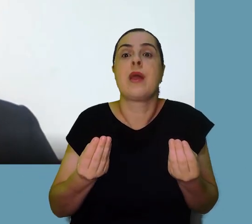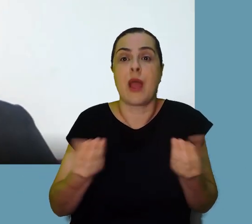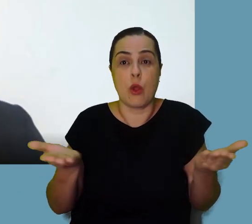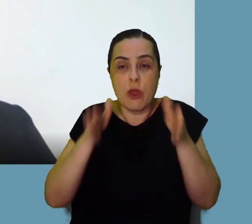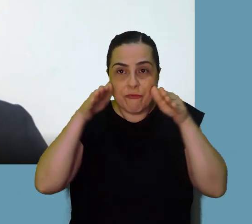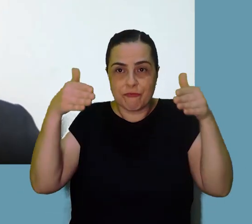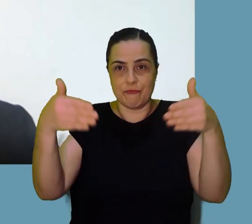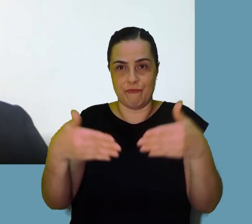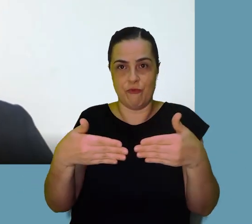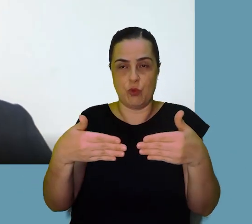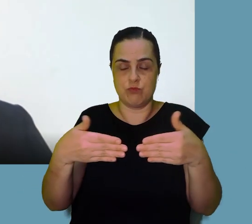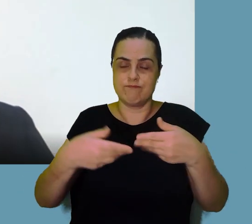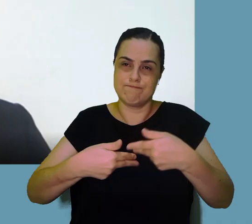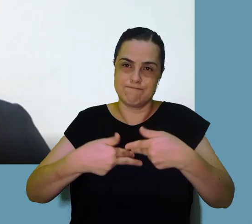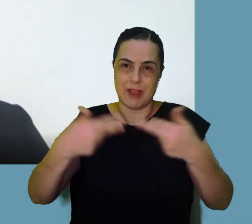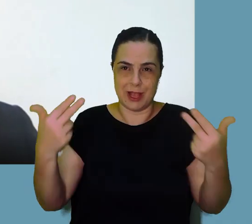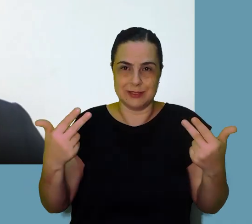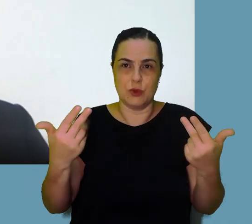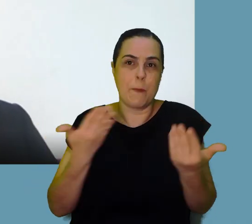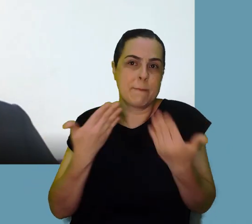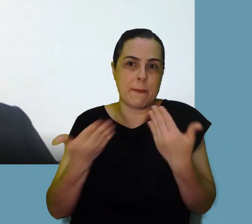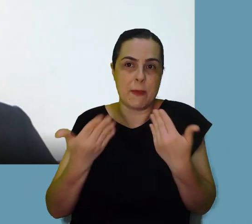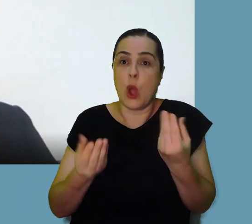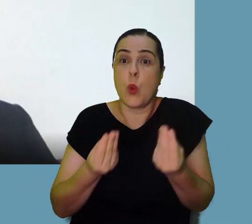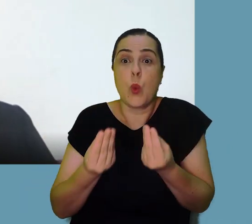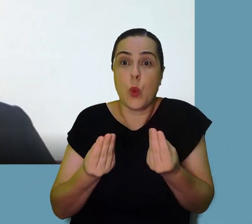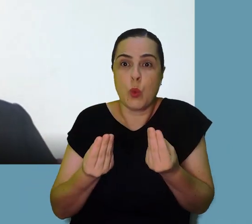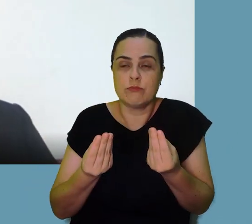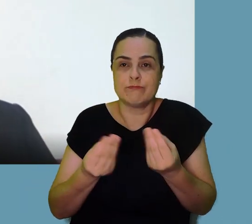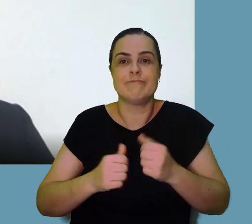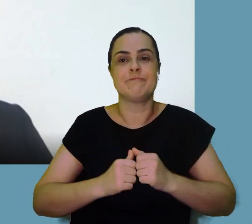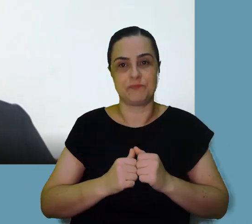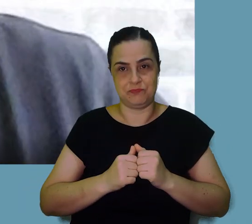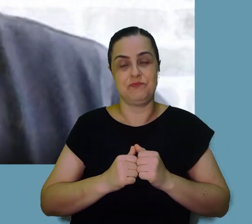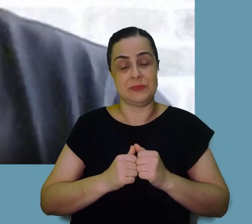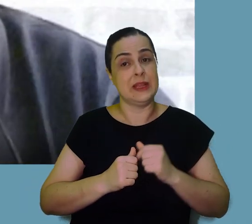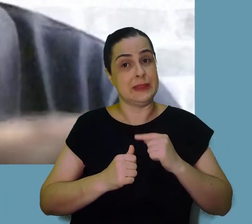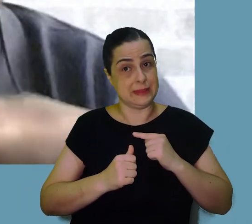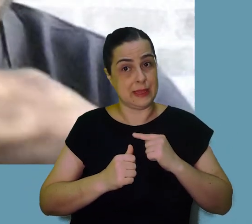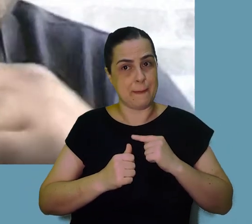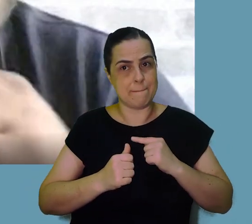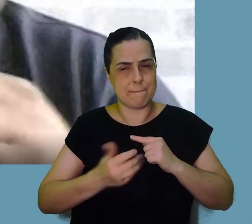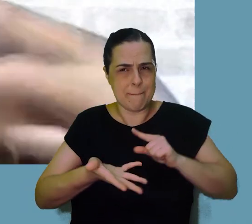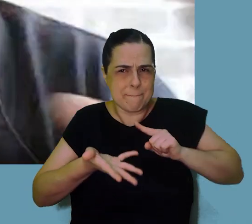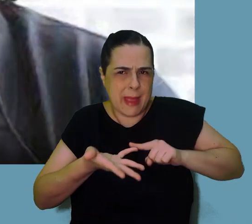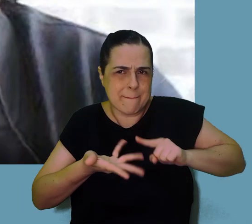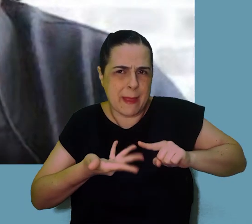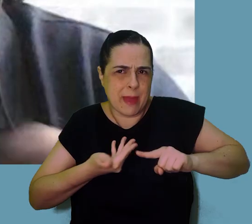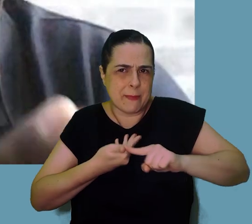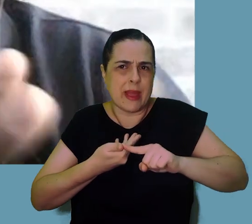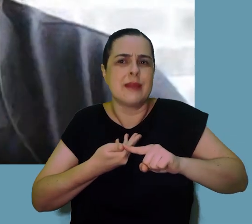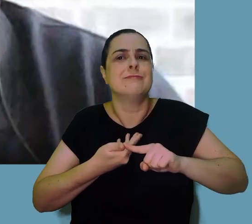esse recorte racial para essa mesa, para esse debate? Bom, tem alguns pontos que a gente